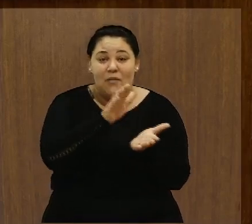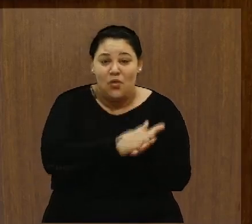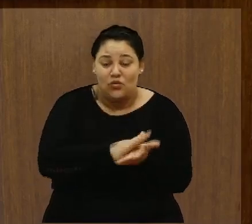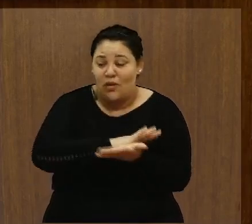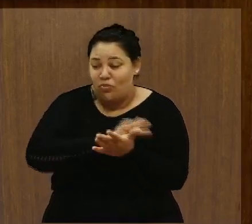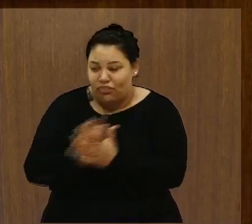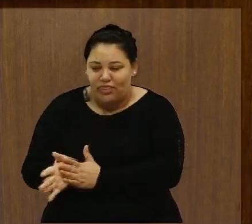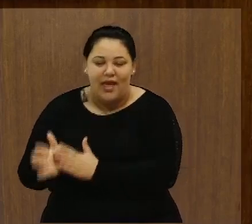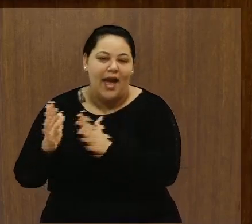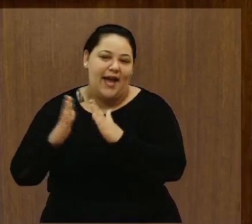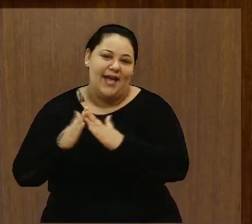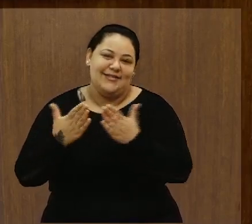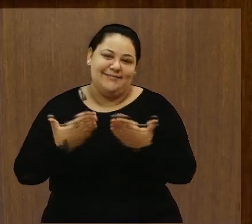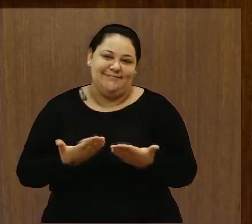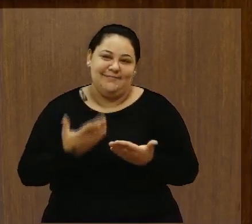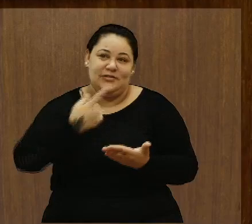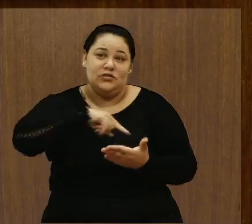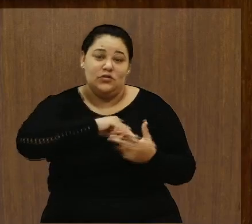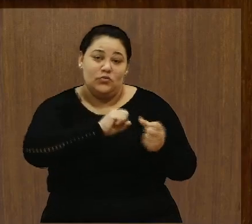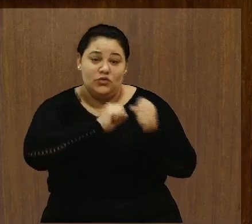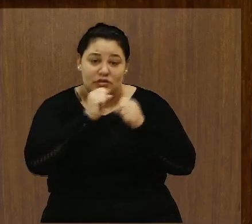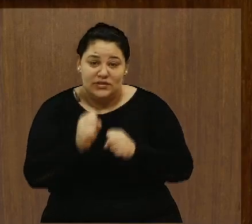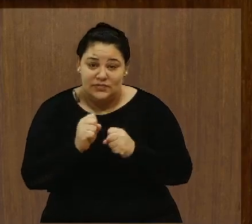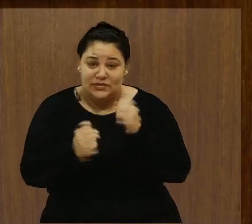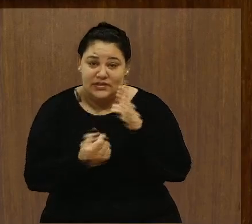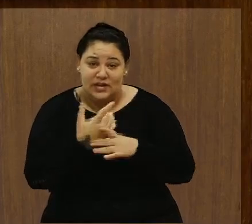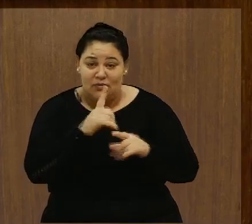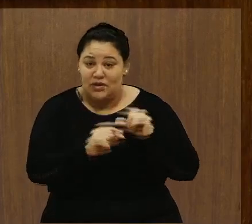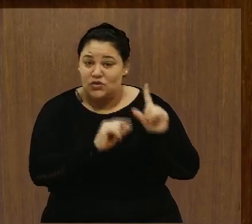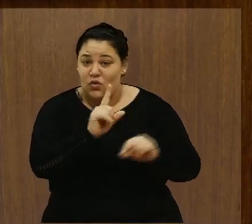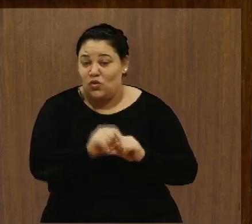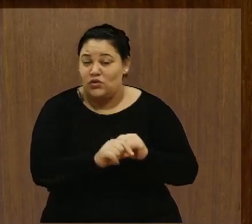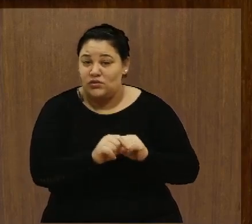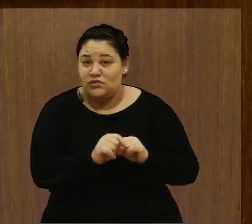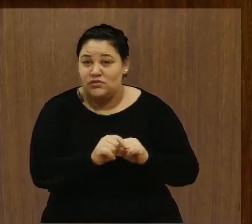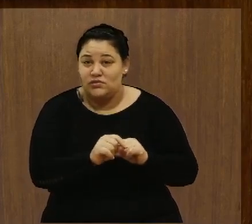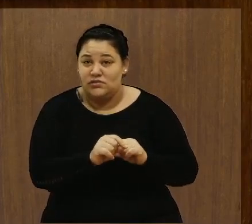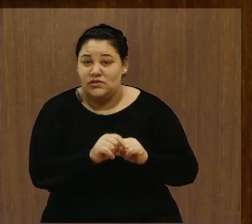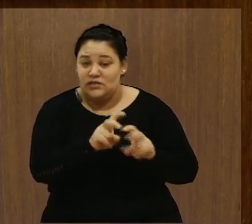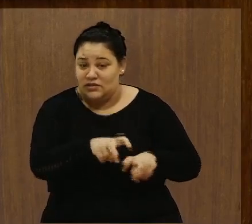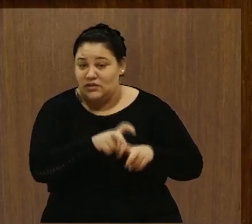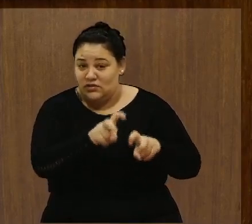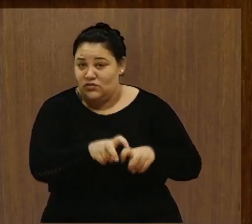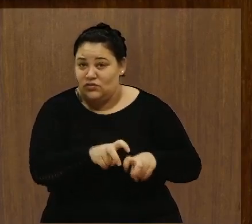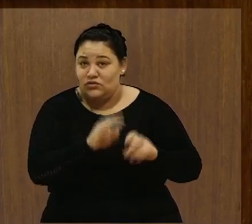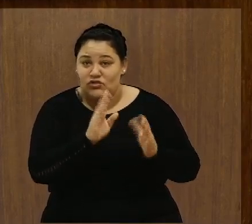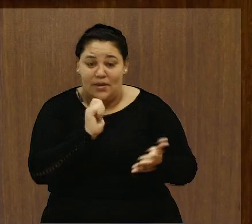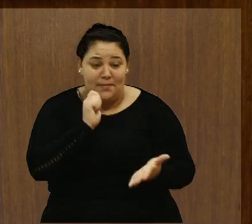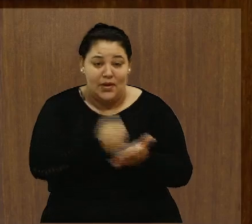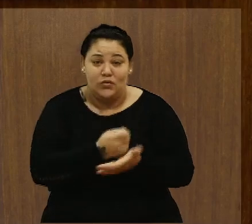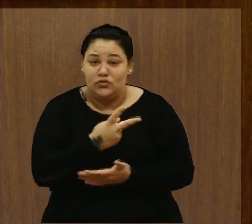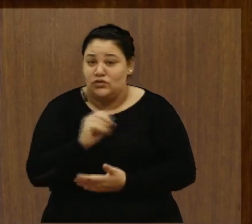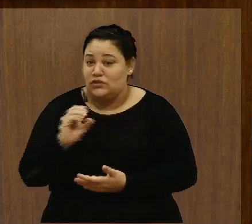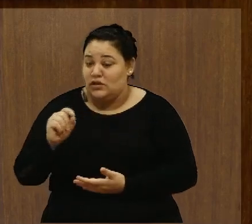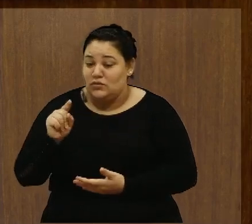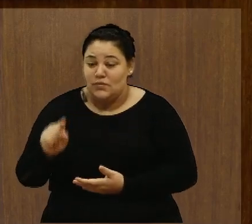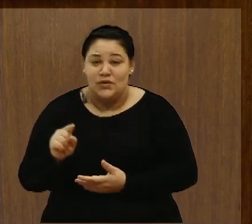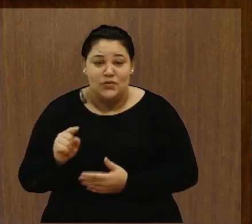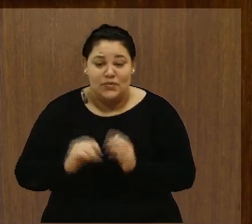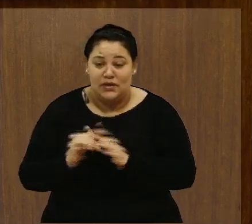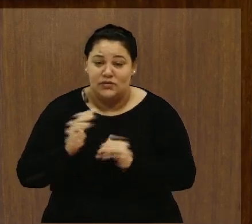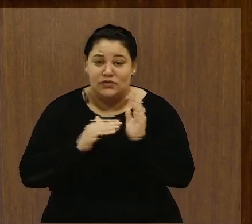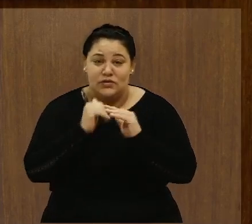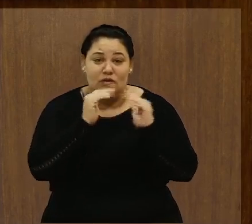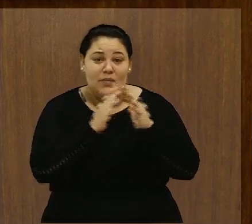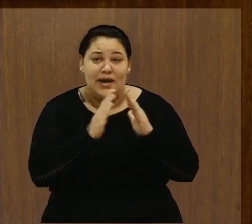Então, bom, que nós possamos criar uma alternativa de consulta. E esse agricultor que já expendeu 200 mil para construir uma casa, eu tenho certeza que ele não